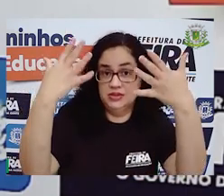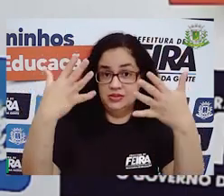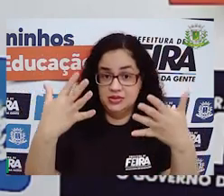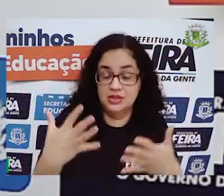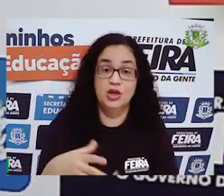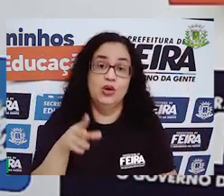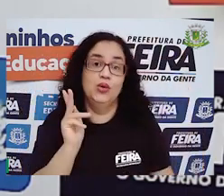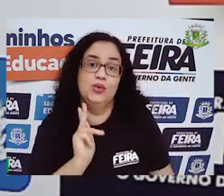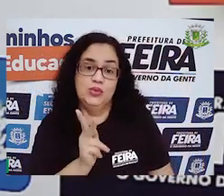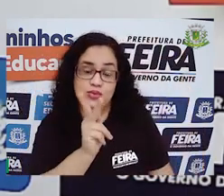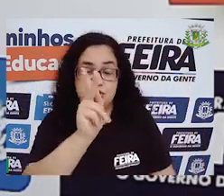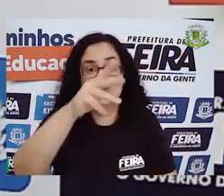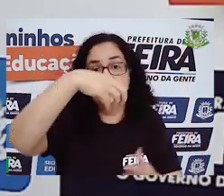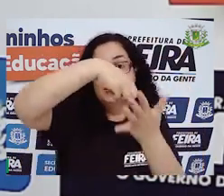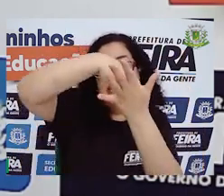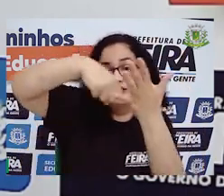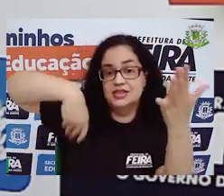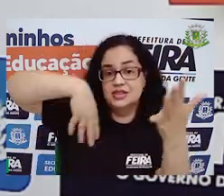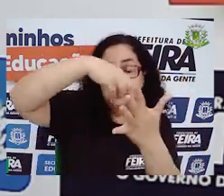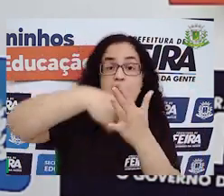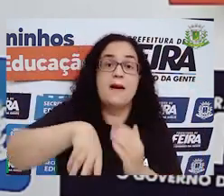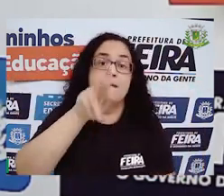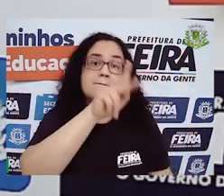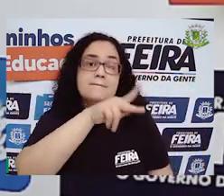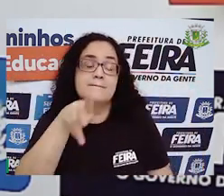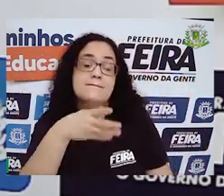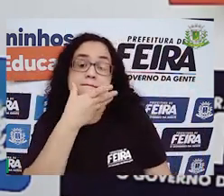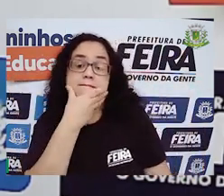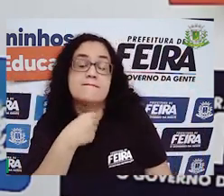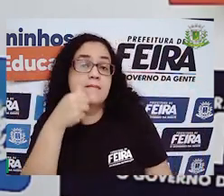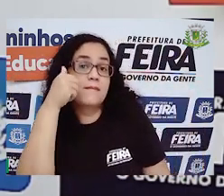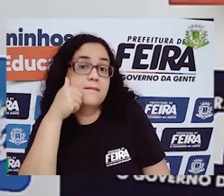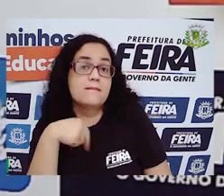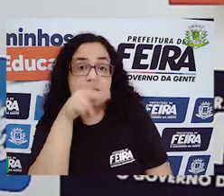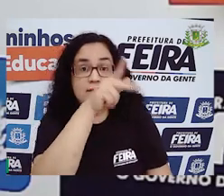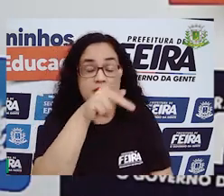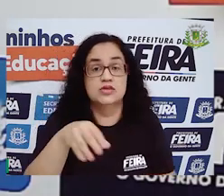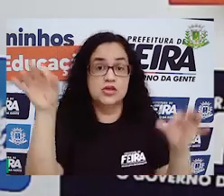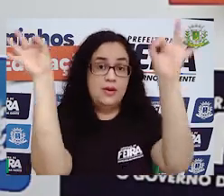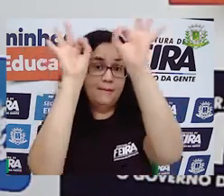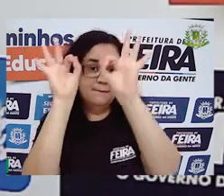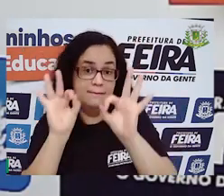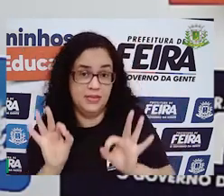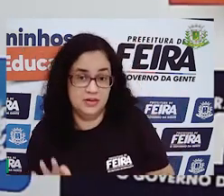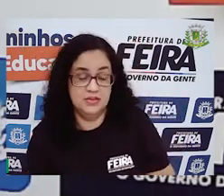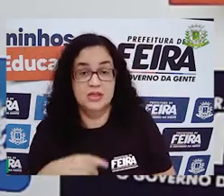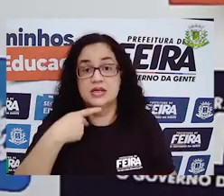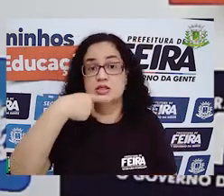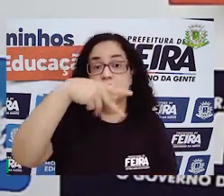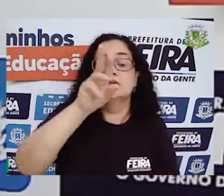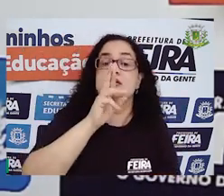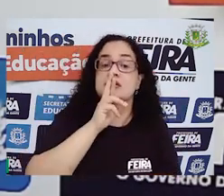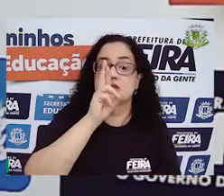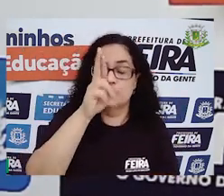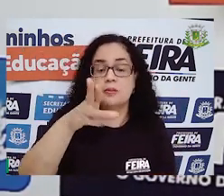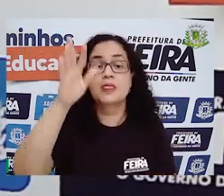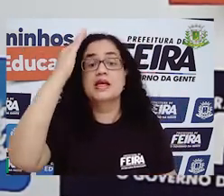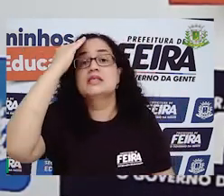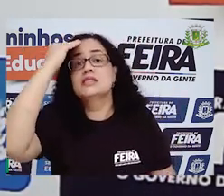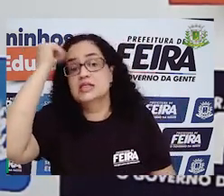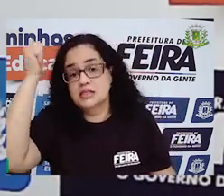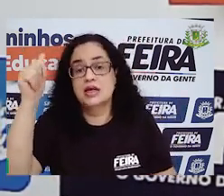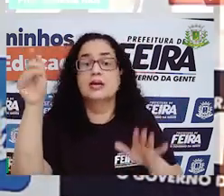dar continuidade à atividade que a sua pró ou seu professor preparou para você fazer aí de casa, tá certo? Vamos lá saber sobre o